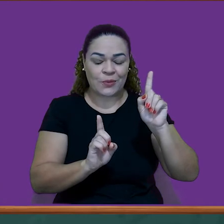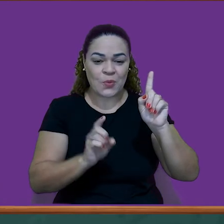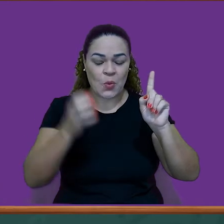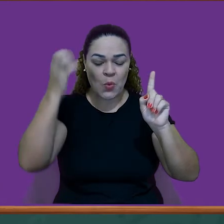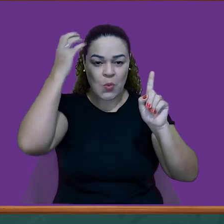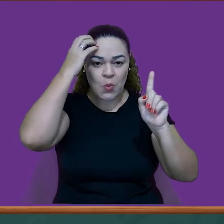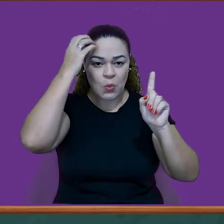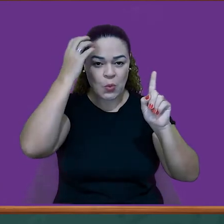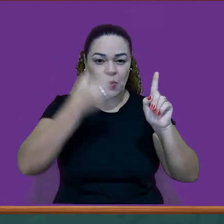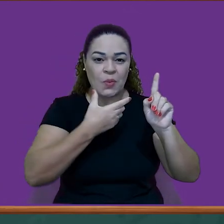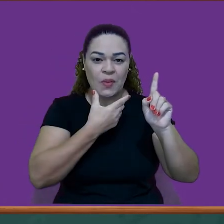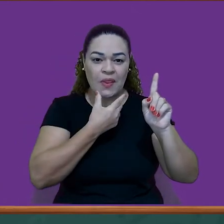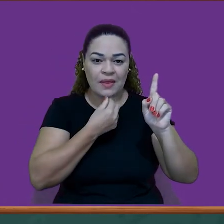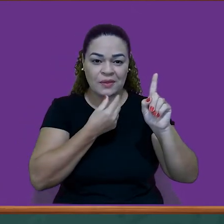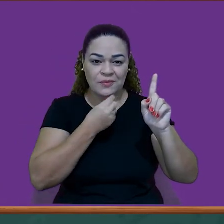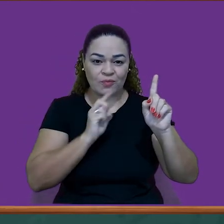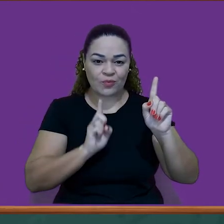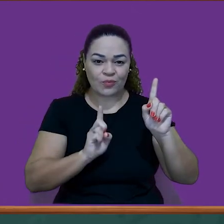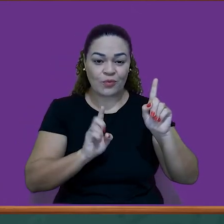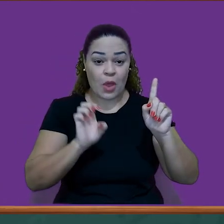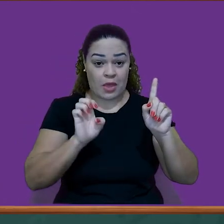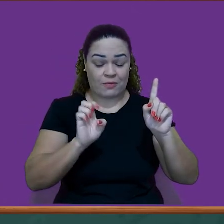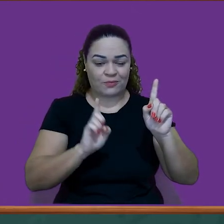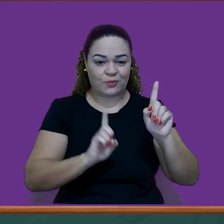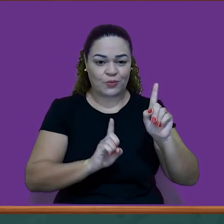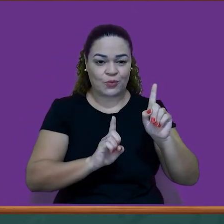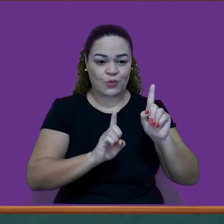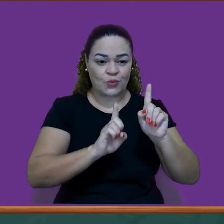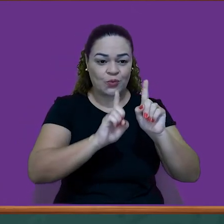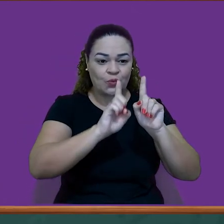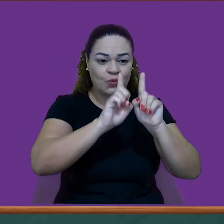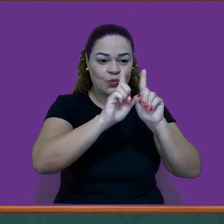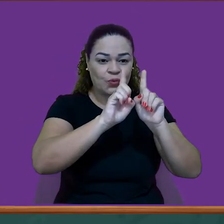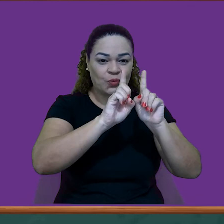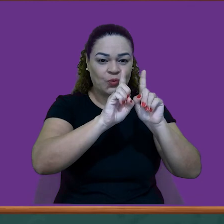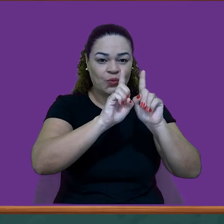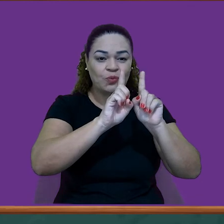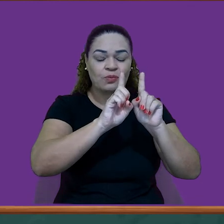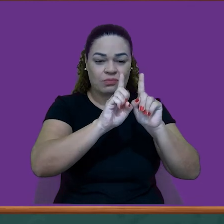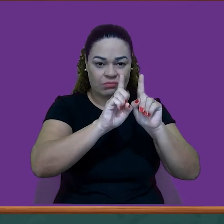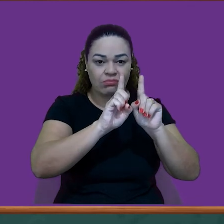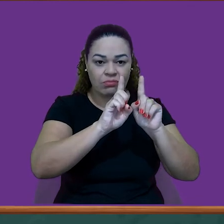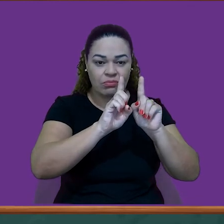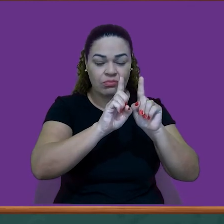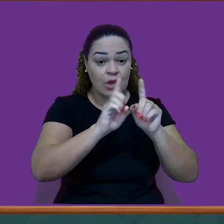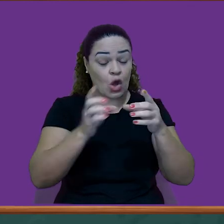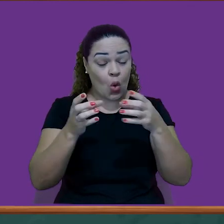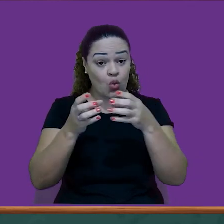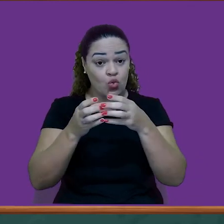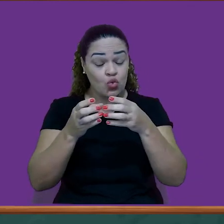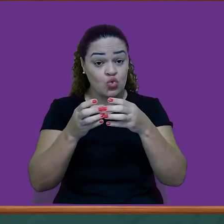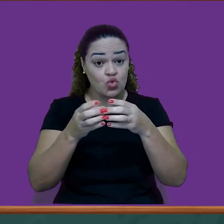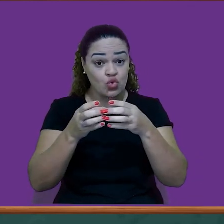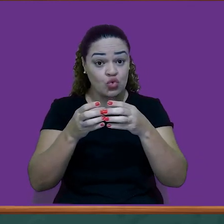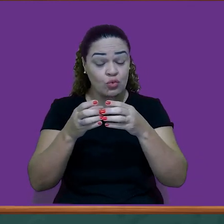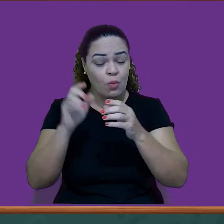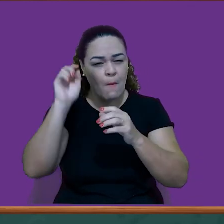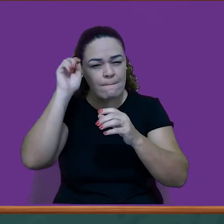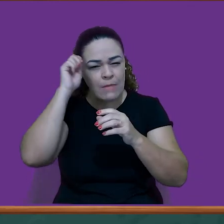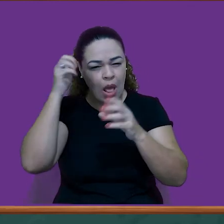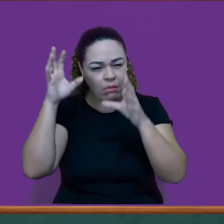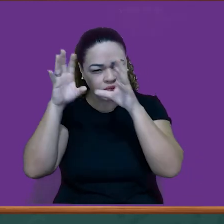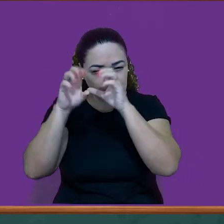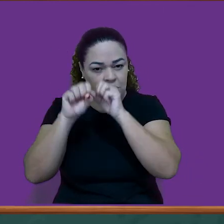também, na coluna E. Ao lado do rei e da dama, ficam os bispos, os nossos conselheiros. Do lado dos